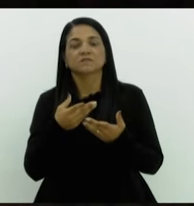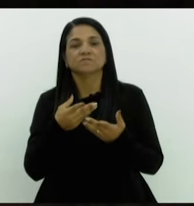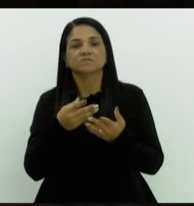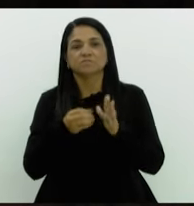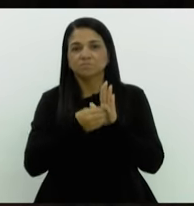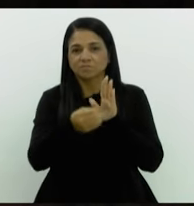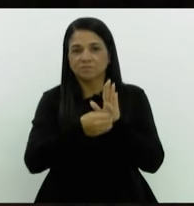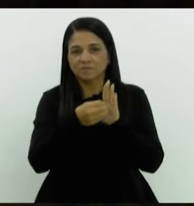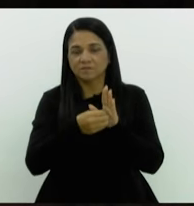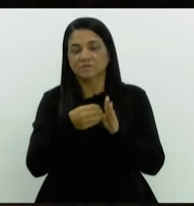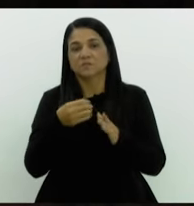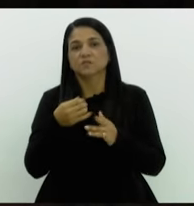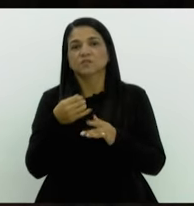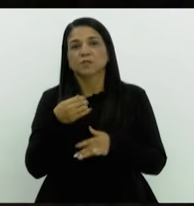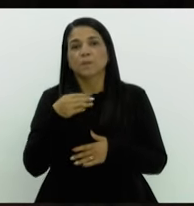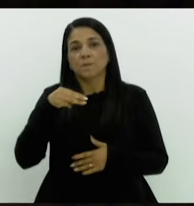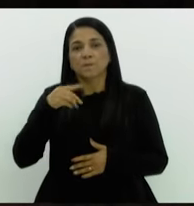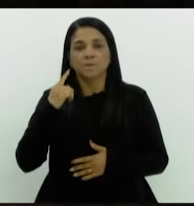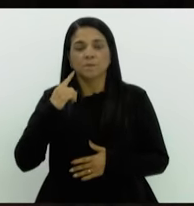Energia, Tiago Rangel.